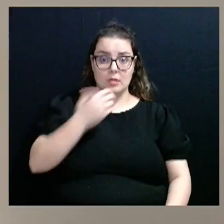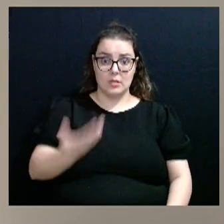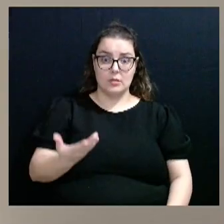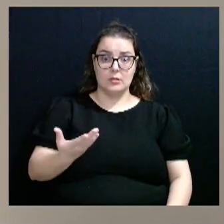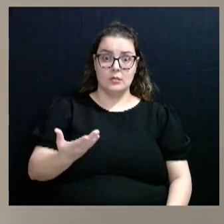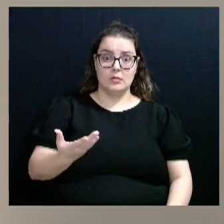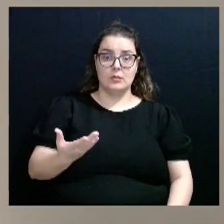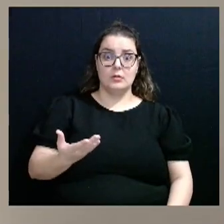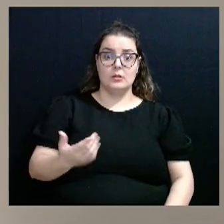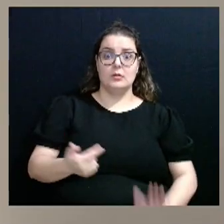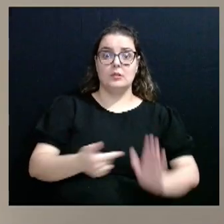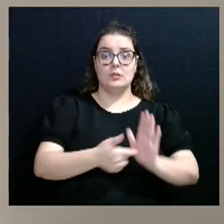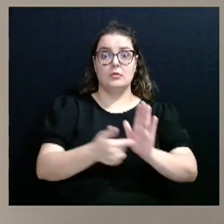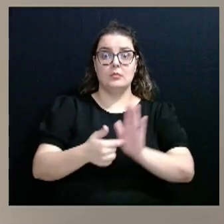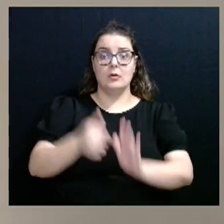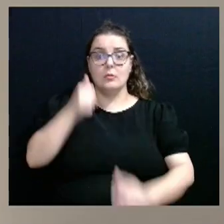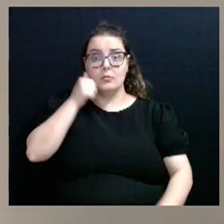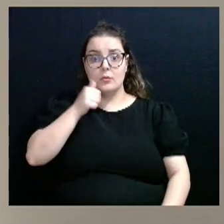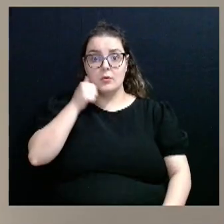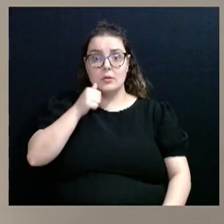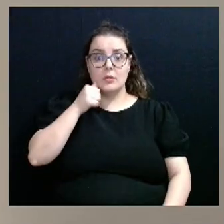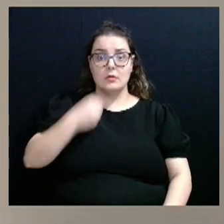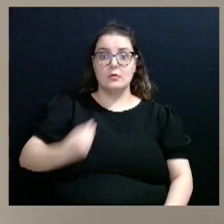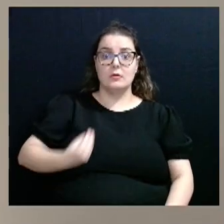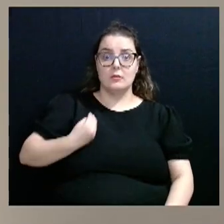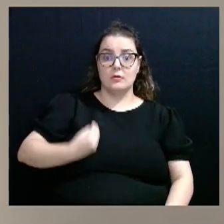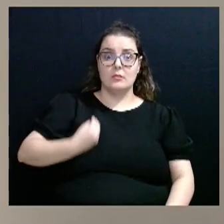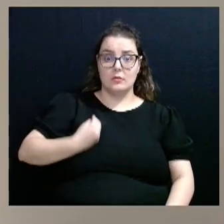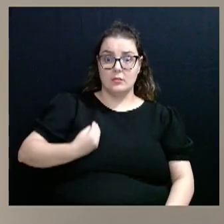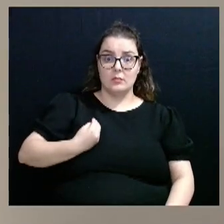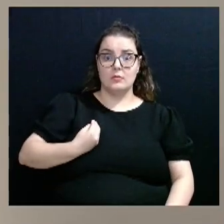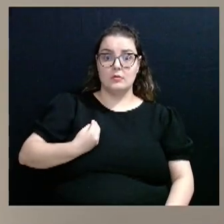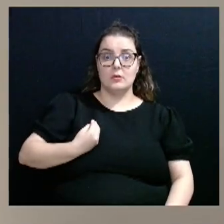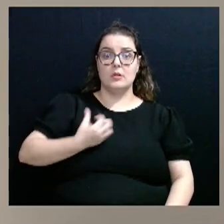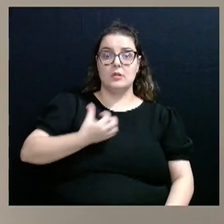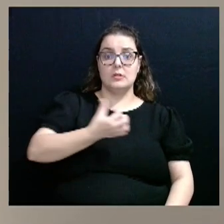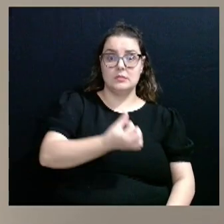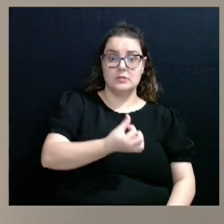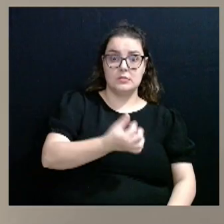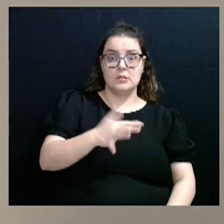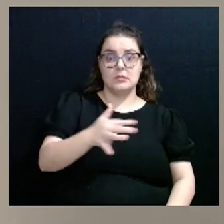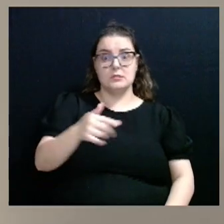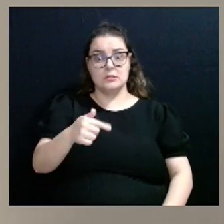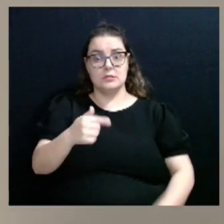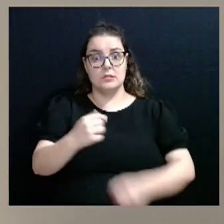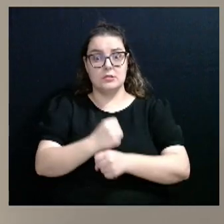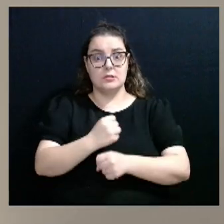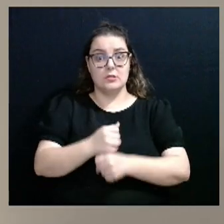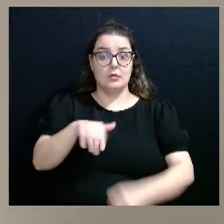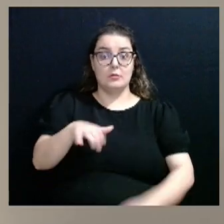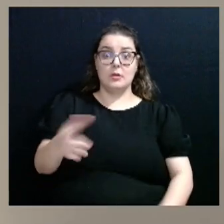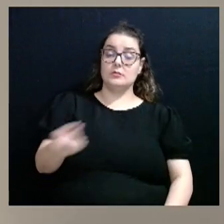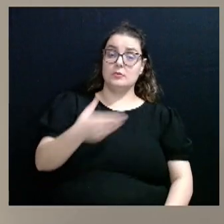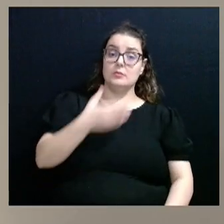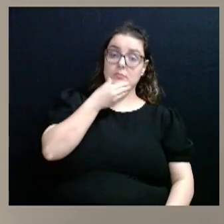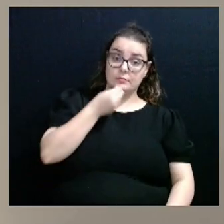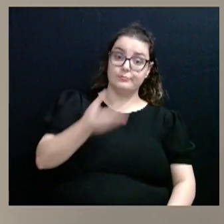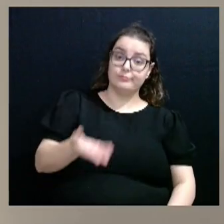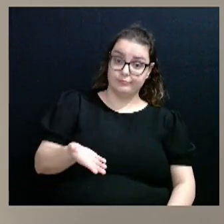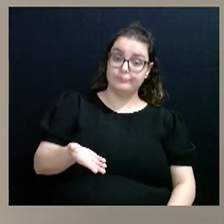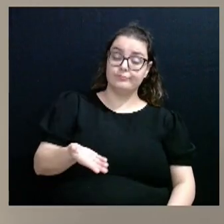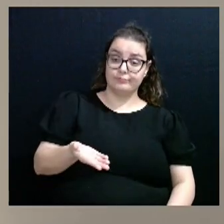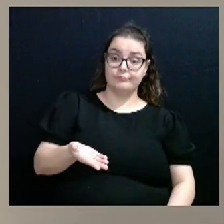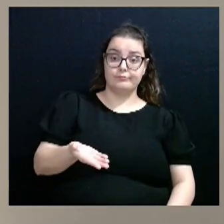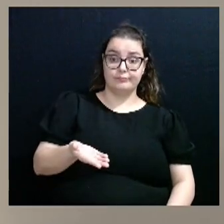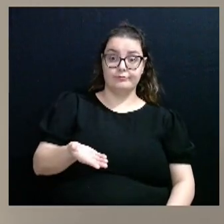vivem 6 a 7 anos, em média, a mais do que os homens, né? Então, isso daí é algo bastante